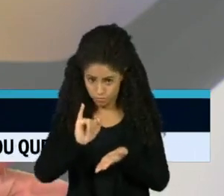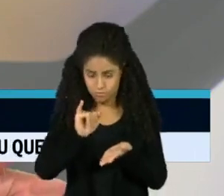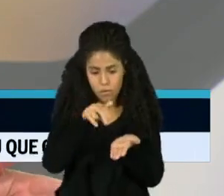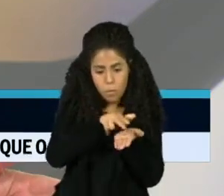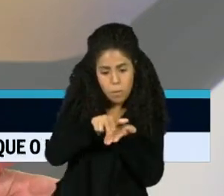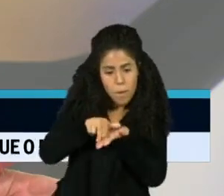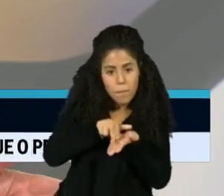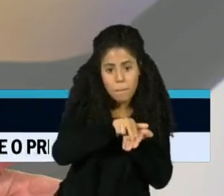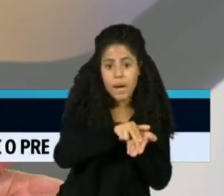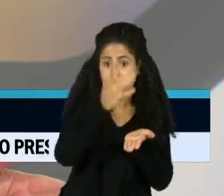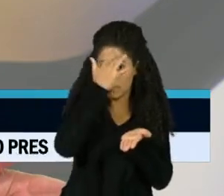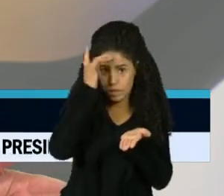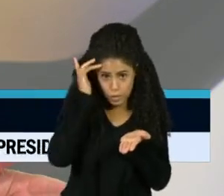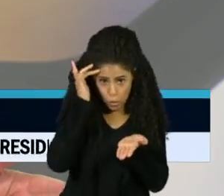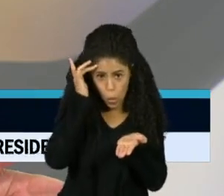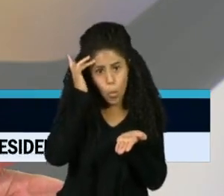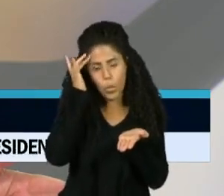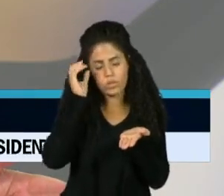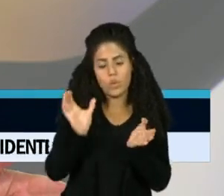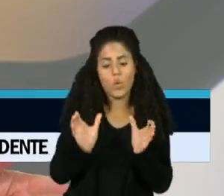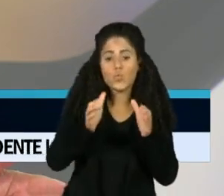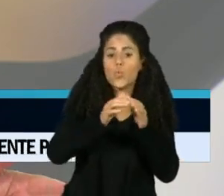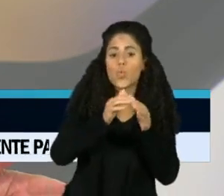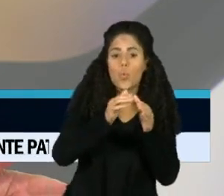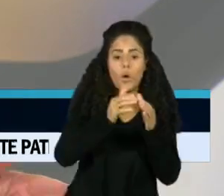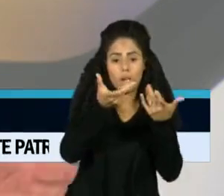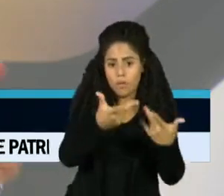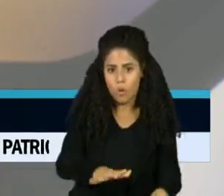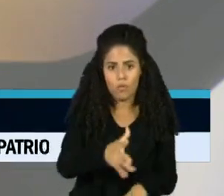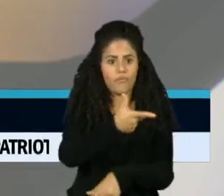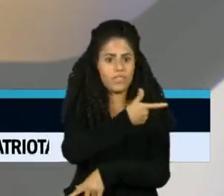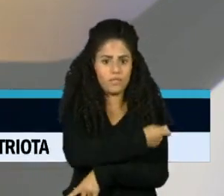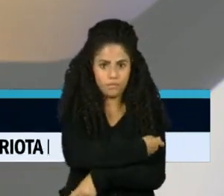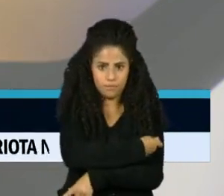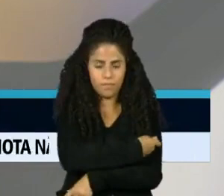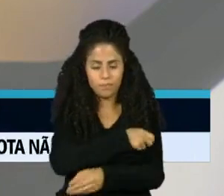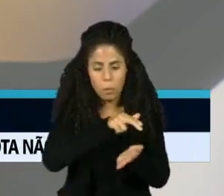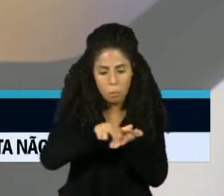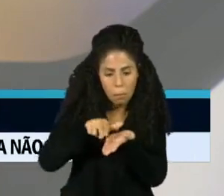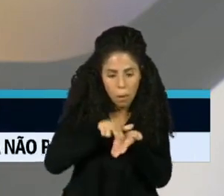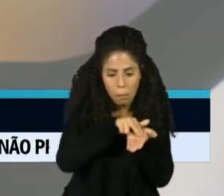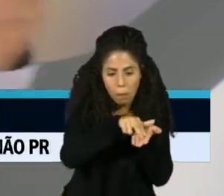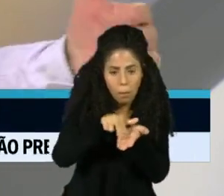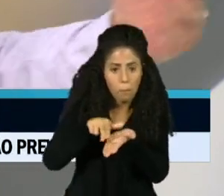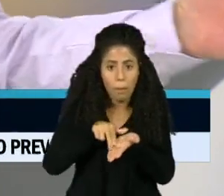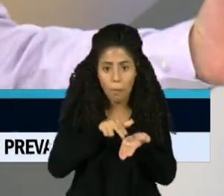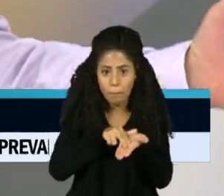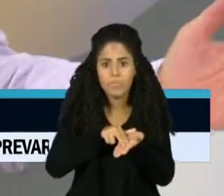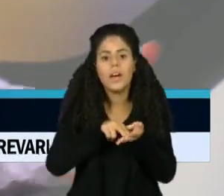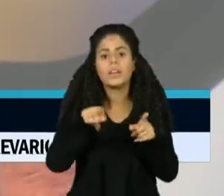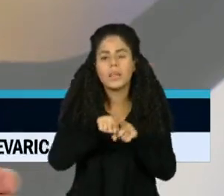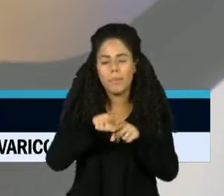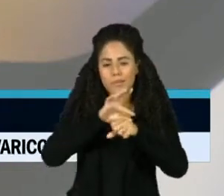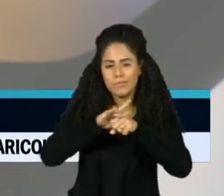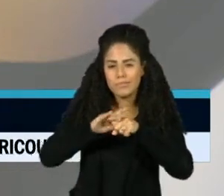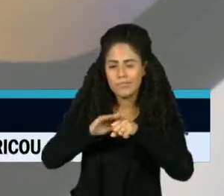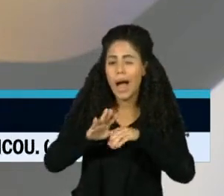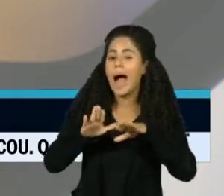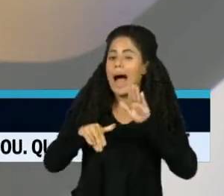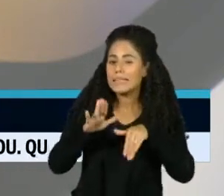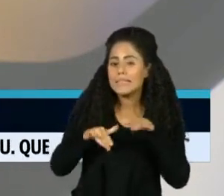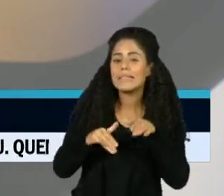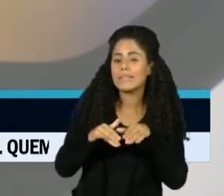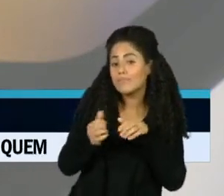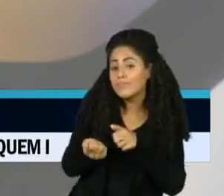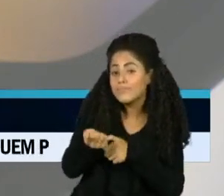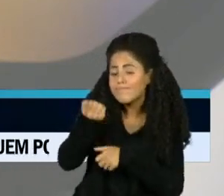predominantemente por pessoas que não tomaram vacina, além de prejudicar a pessoa que está doente e que se arrepende, existe um arrependimento tardio